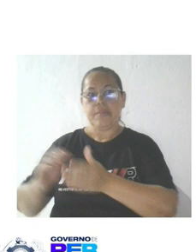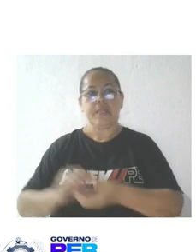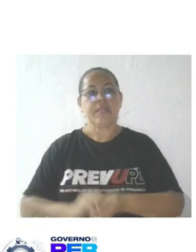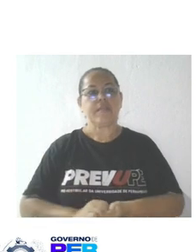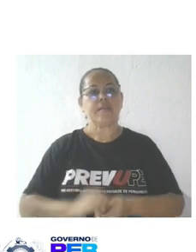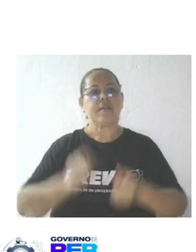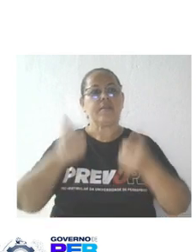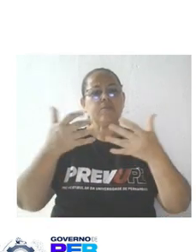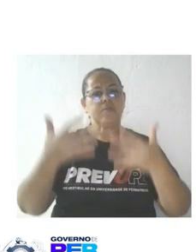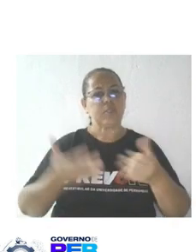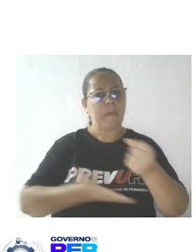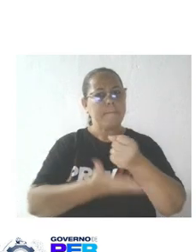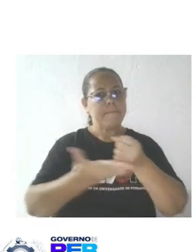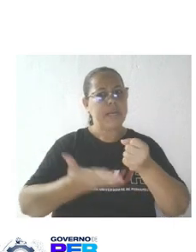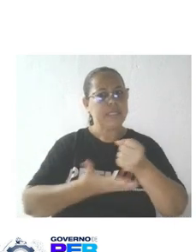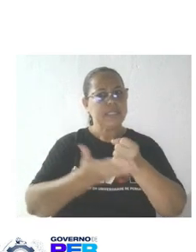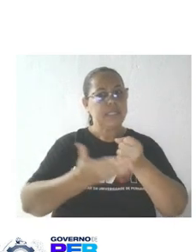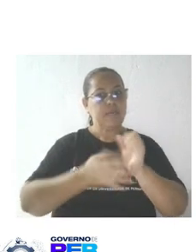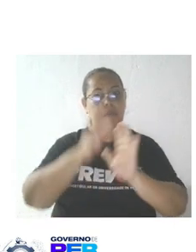diz, com base no texto,